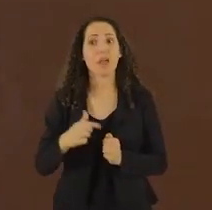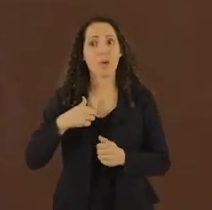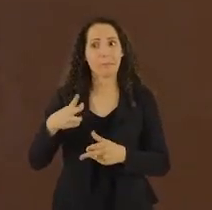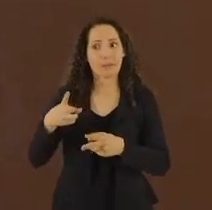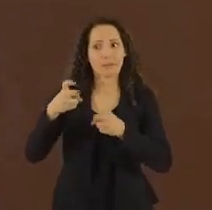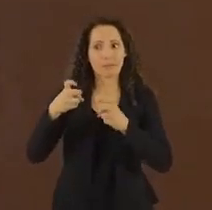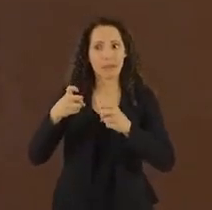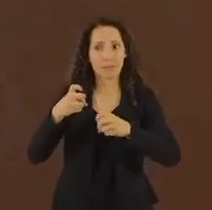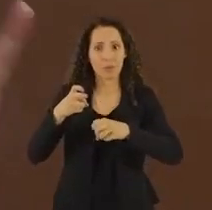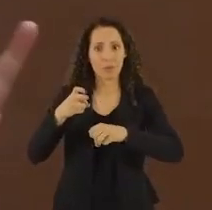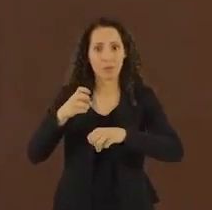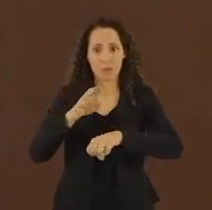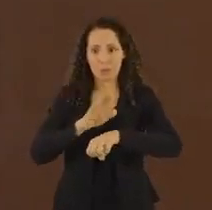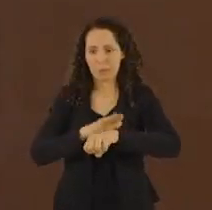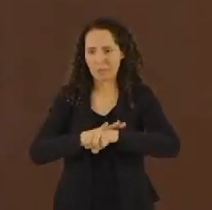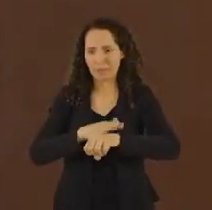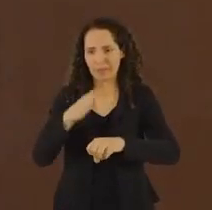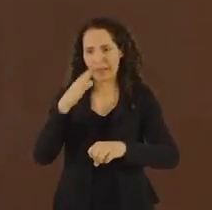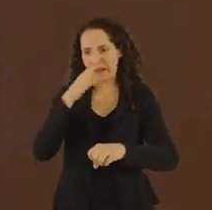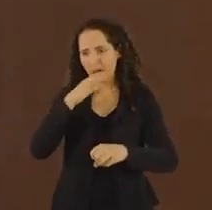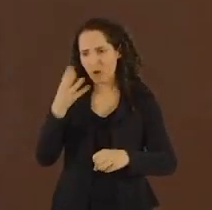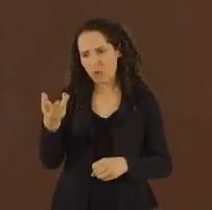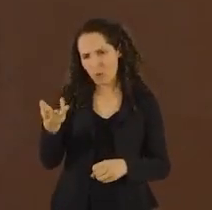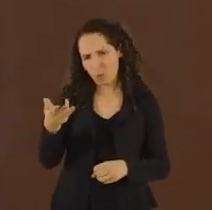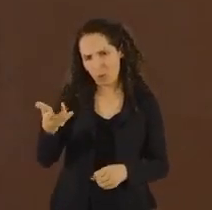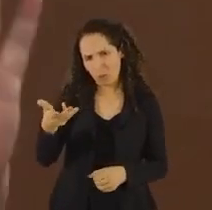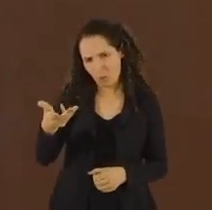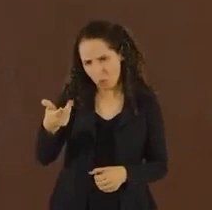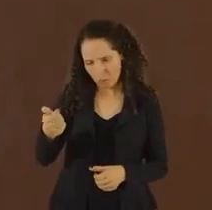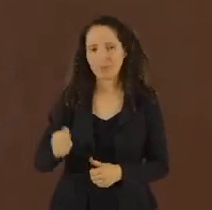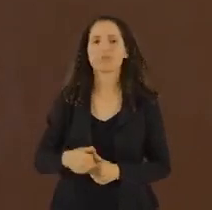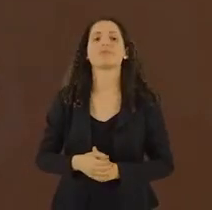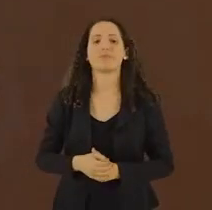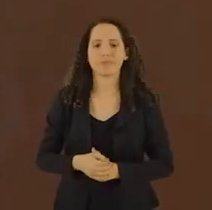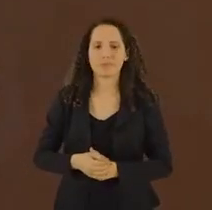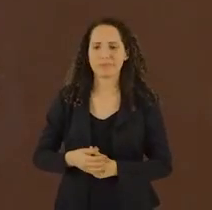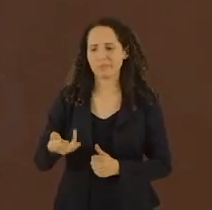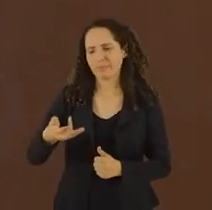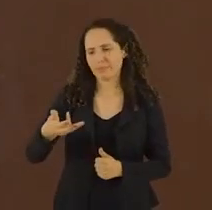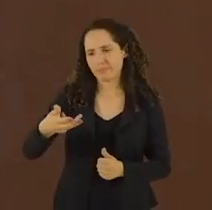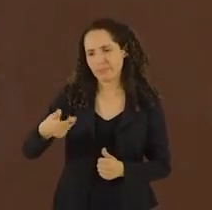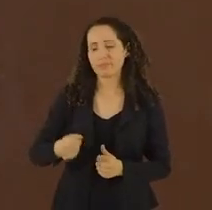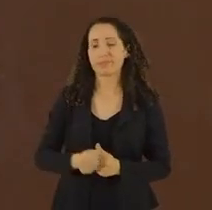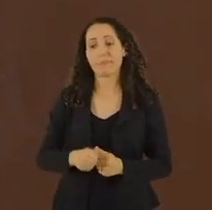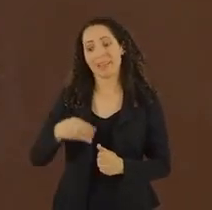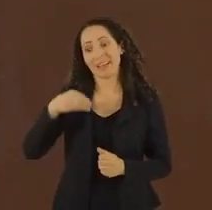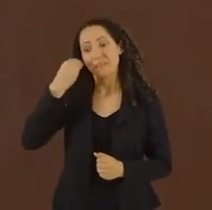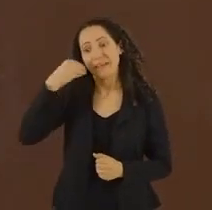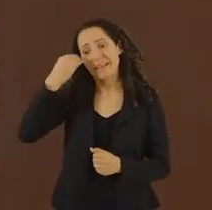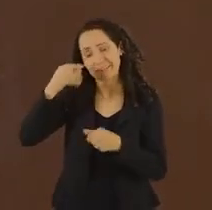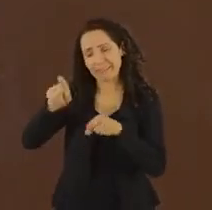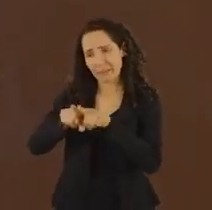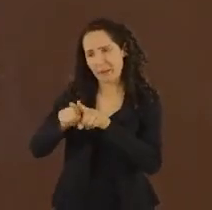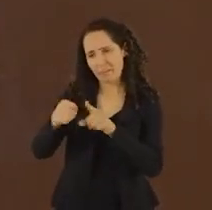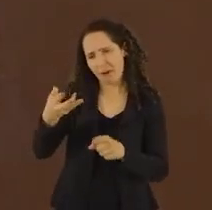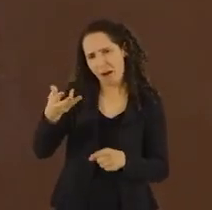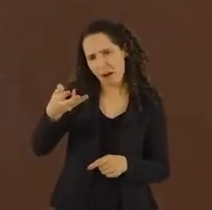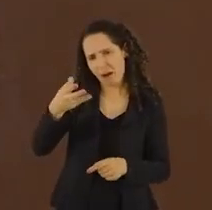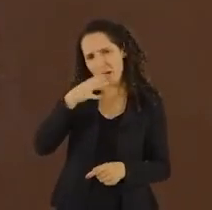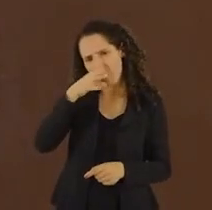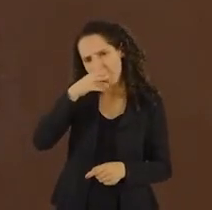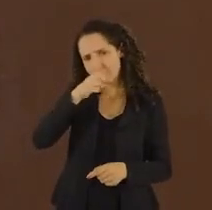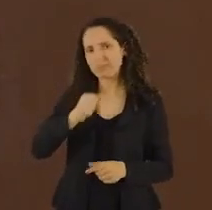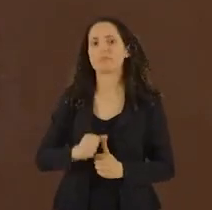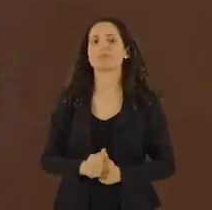acelerou o safado o ritmo se acelerou na medida em que ele se acelerou as experiências se aceleram